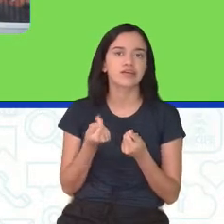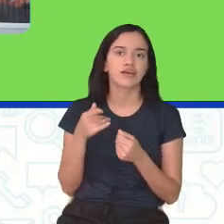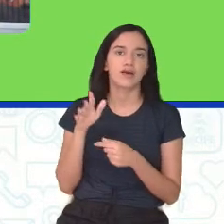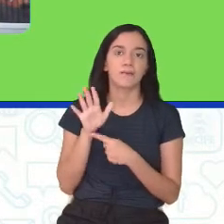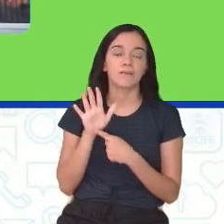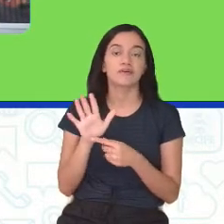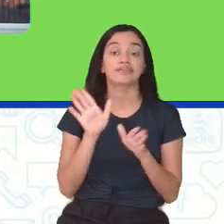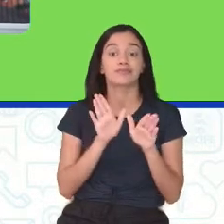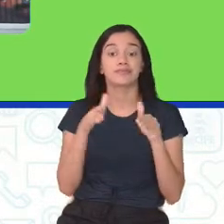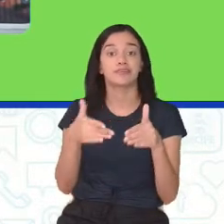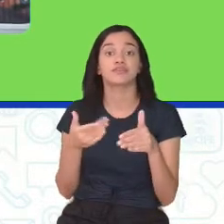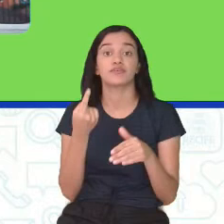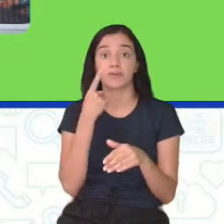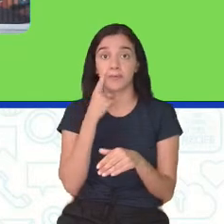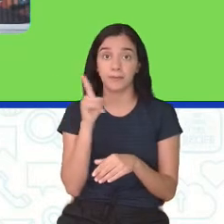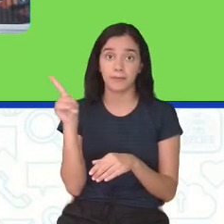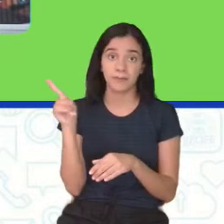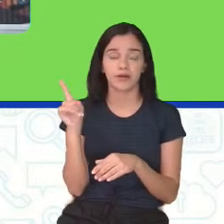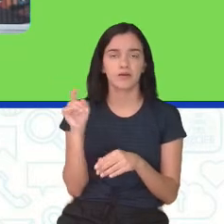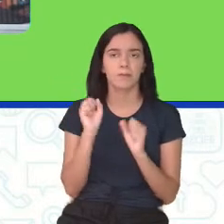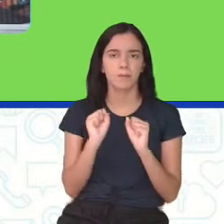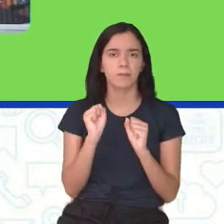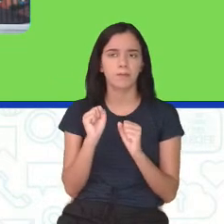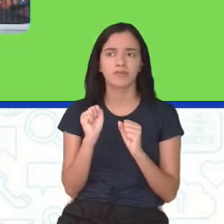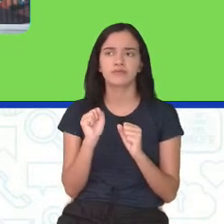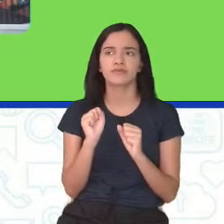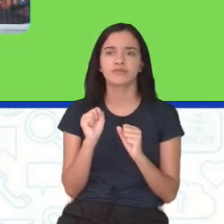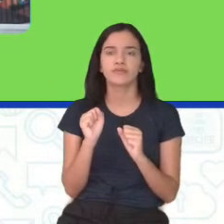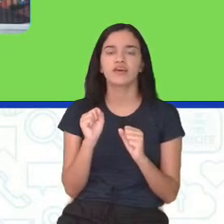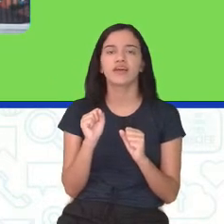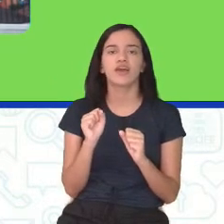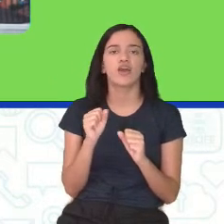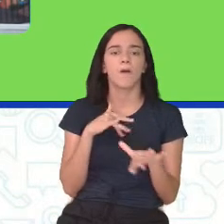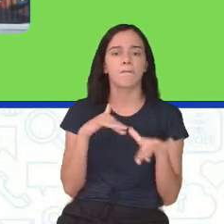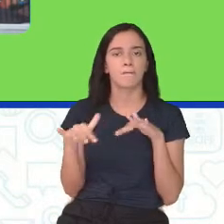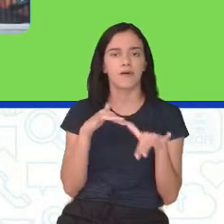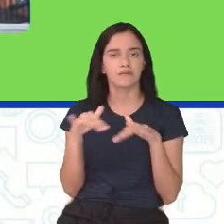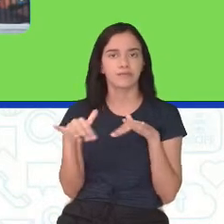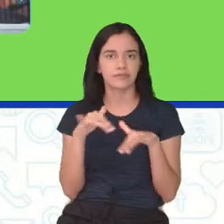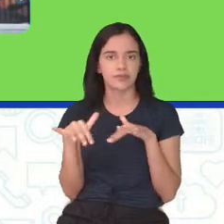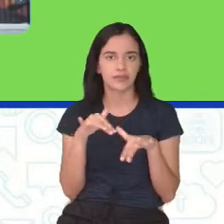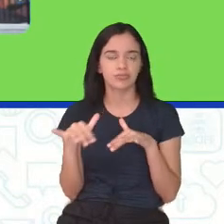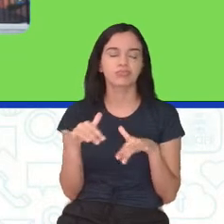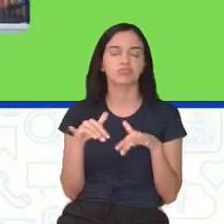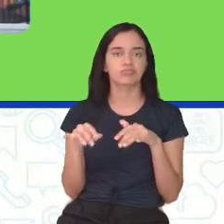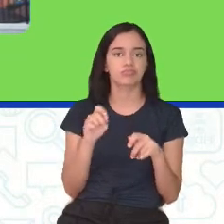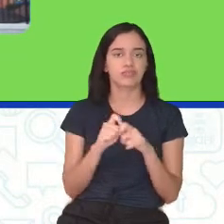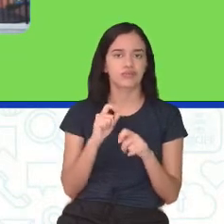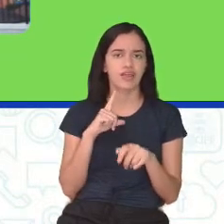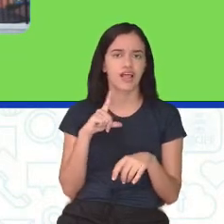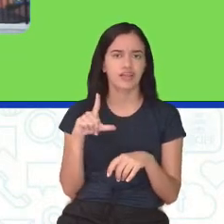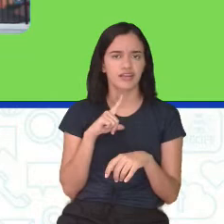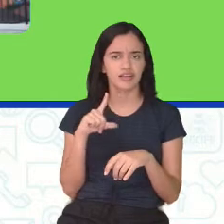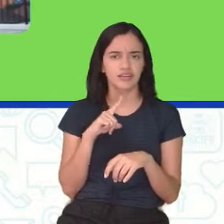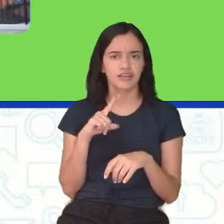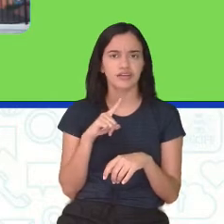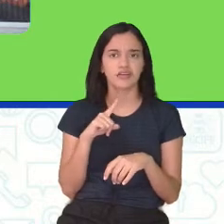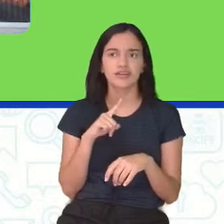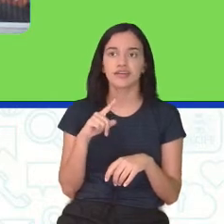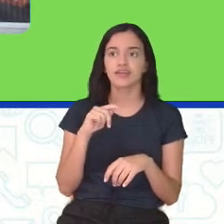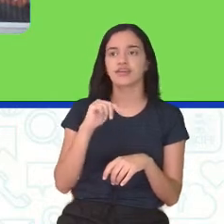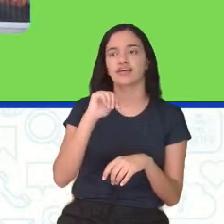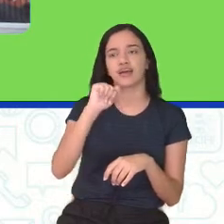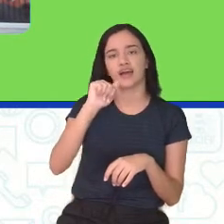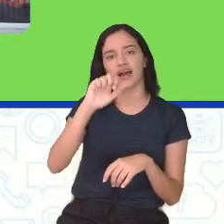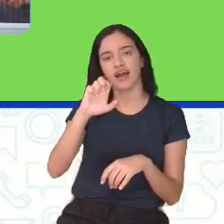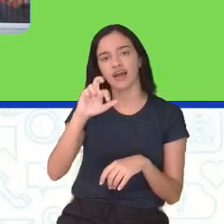direcionado, né? Mas vocês podem ver aí algumas acrobacias, né, que são feitas. E aí tem a questão da ginástica aeróbica,